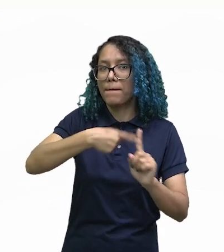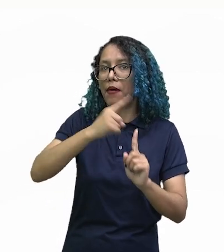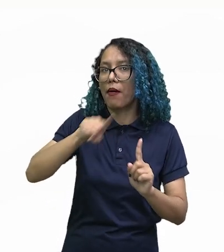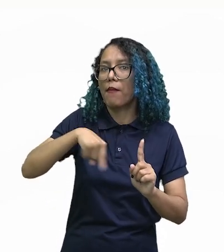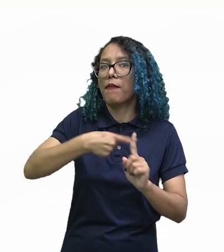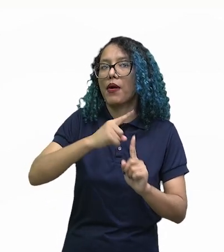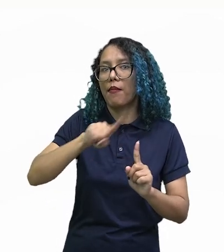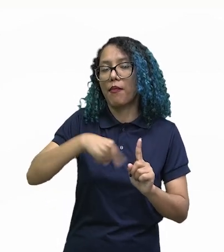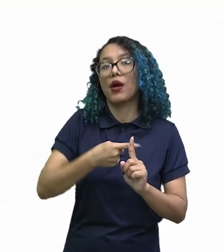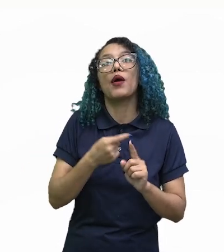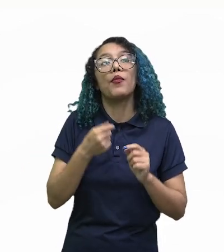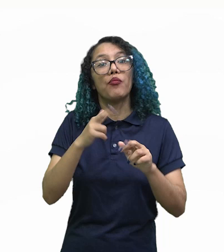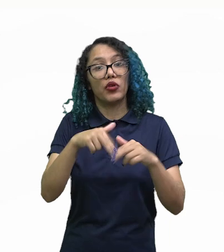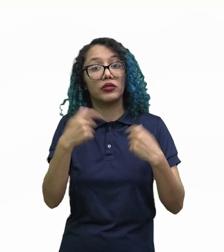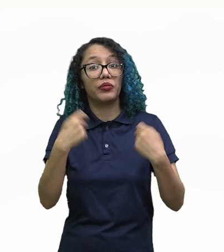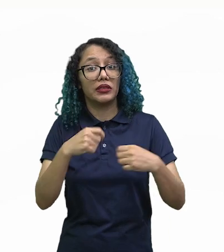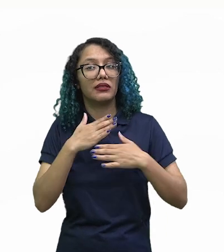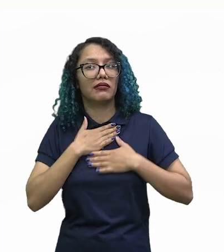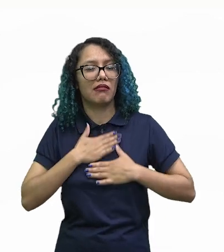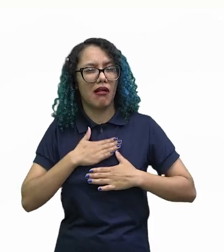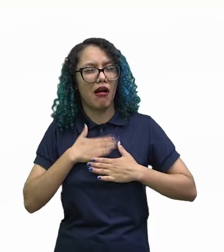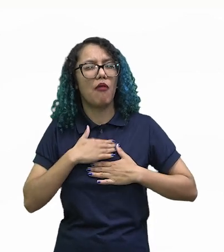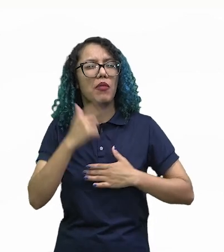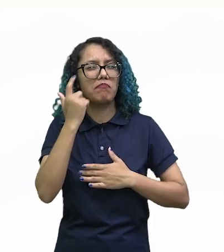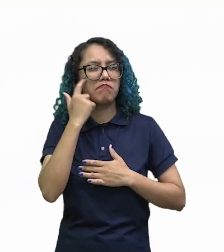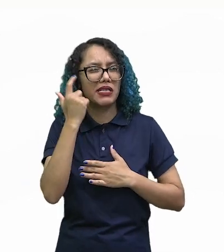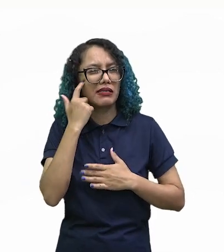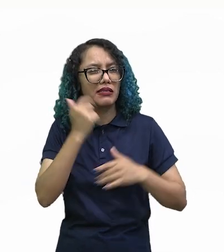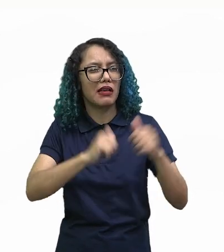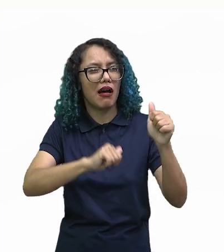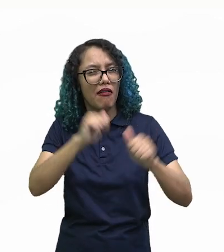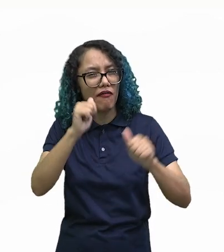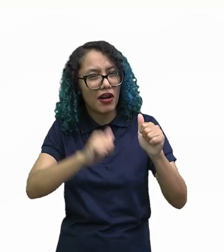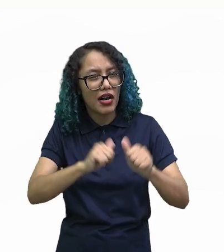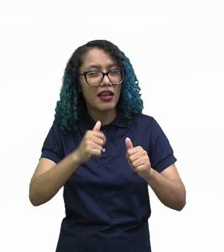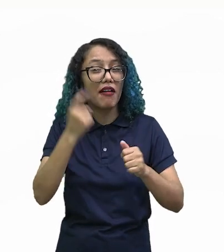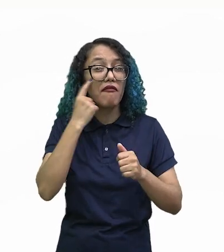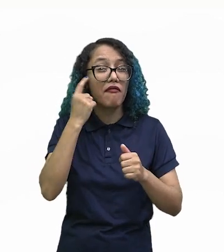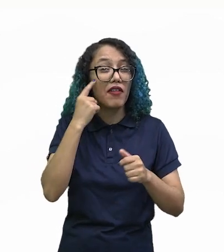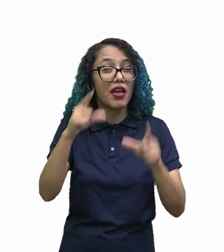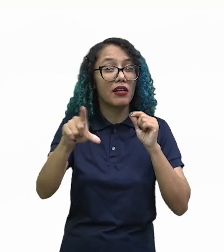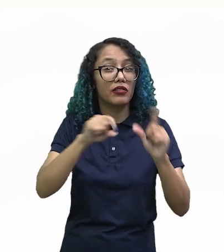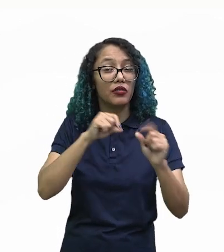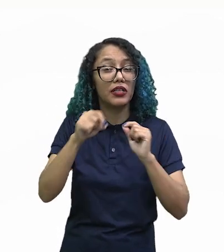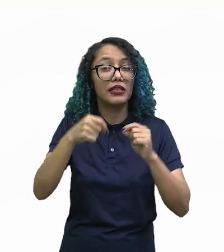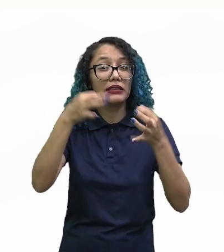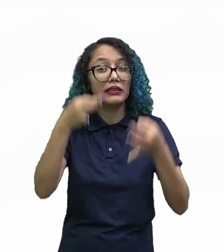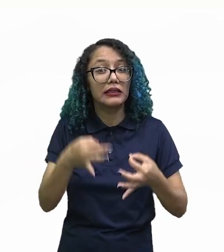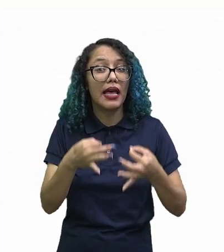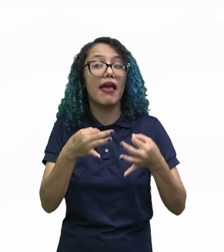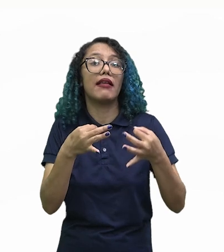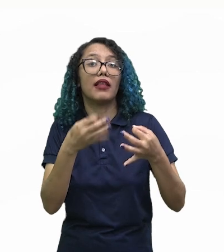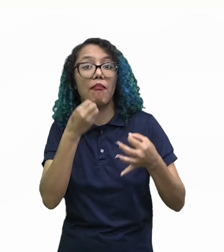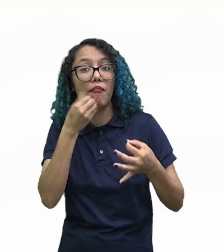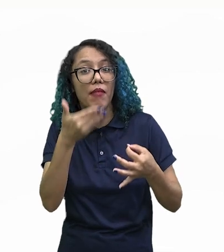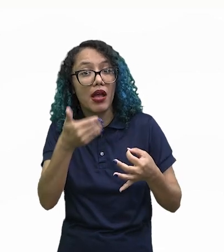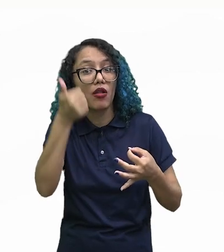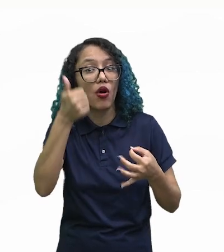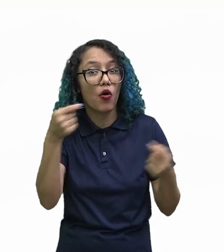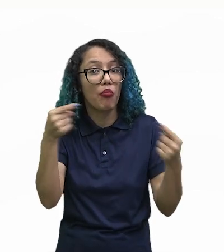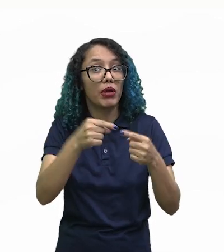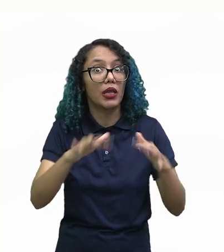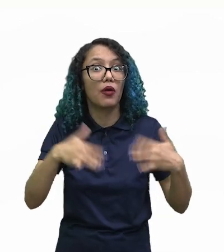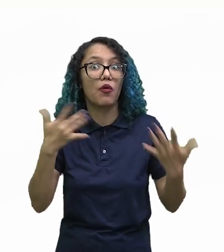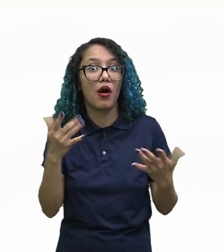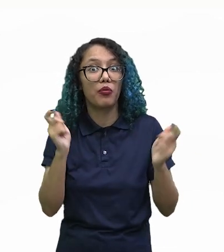caso assim a se sentar, a se pensar, a se estudar, para ver qual é a melhor opção para você. E ao final você